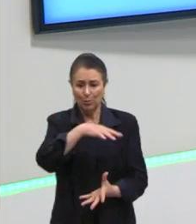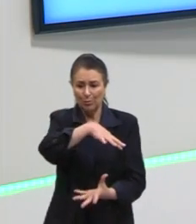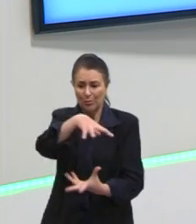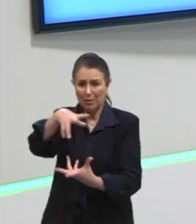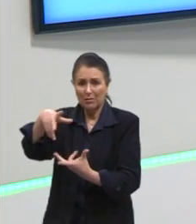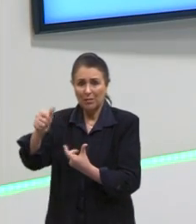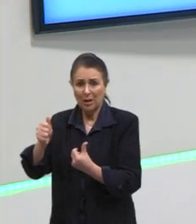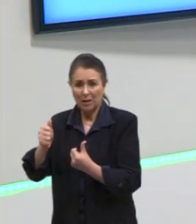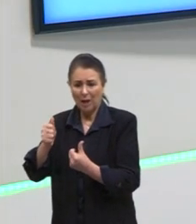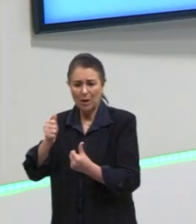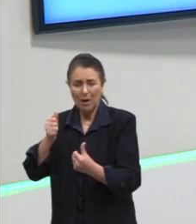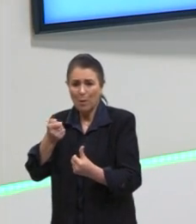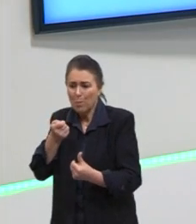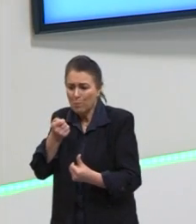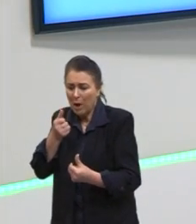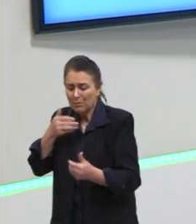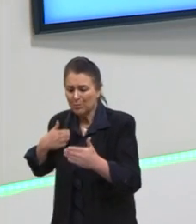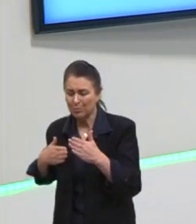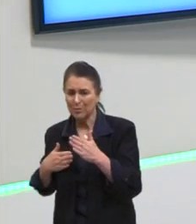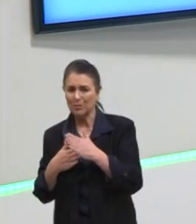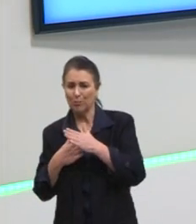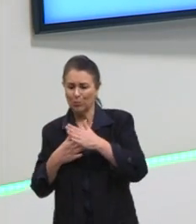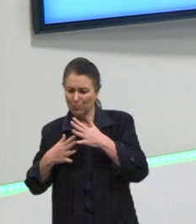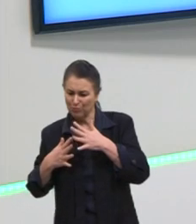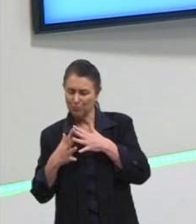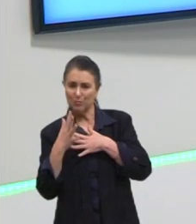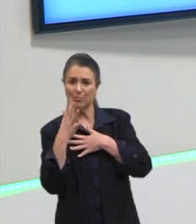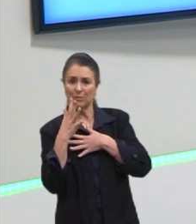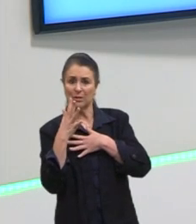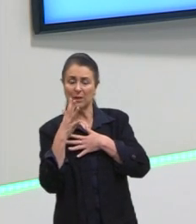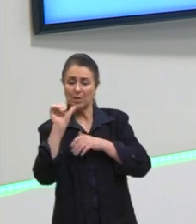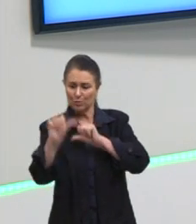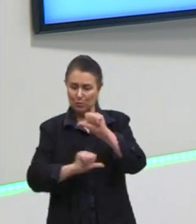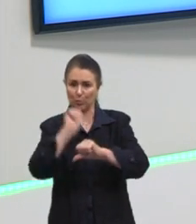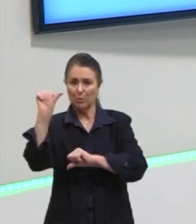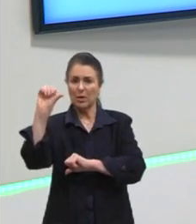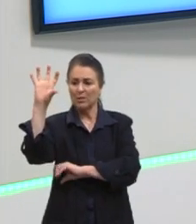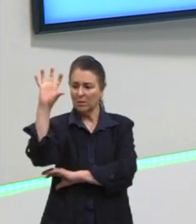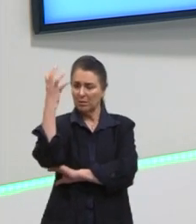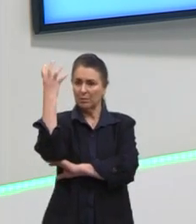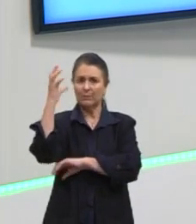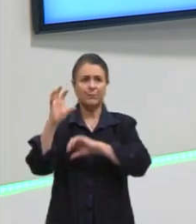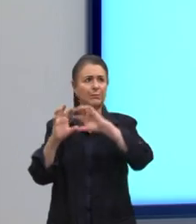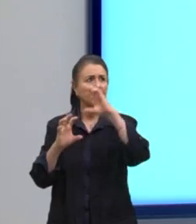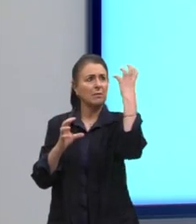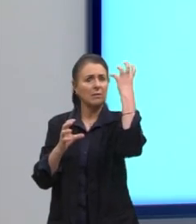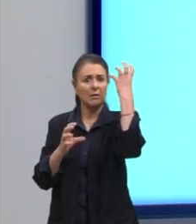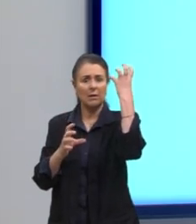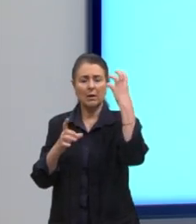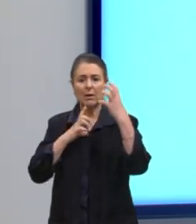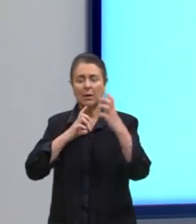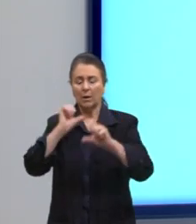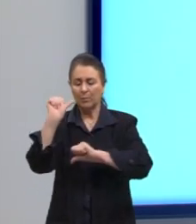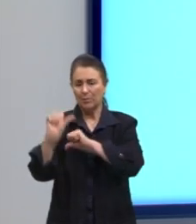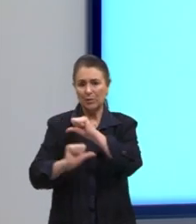ultrapassando os limites das mudanças climáticas nós temos o limite da mudança